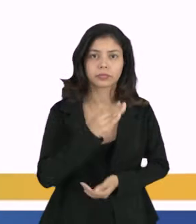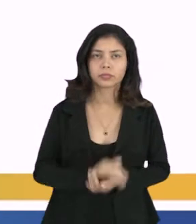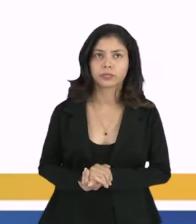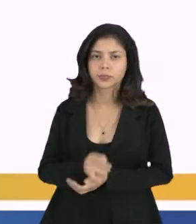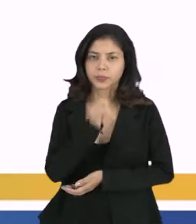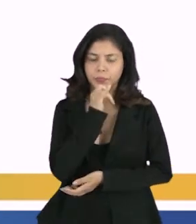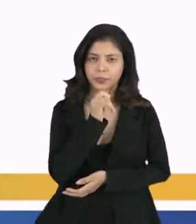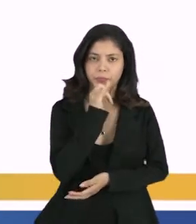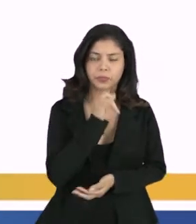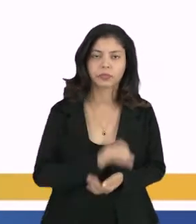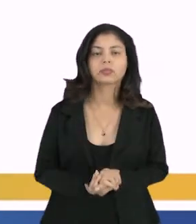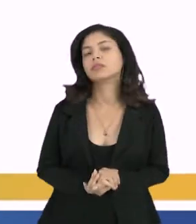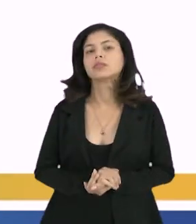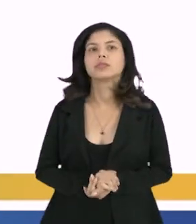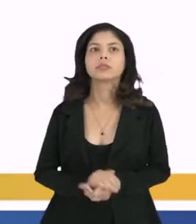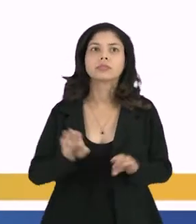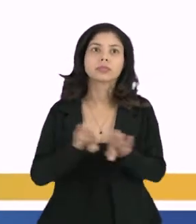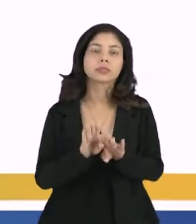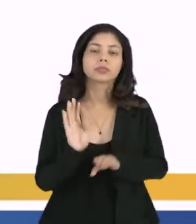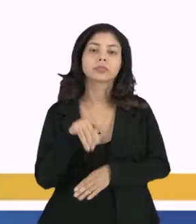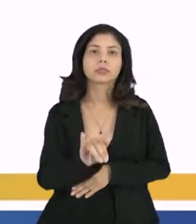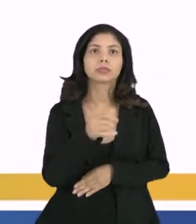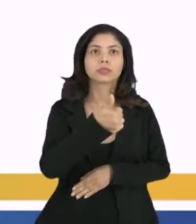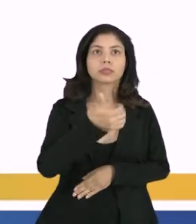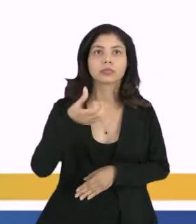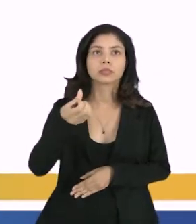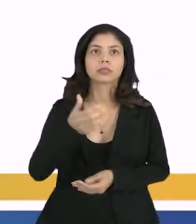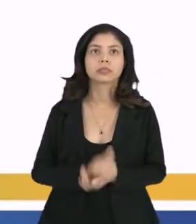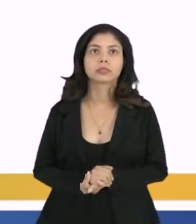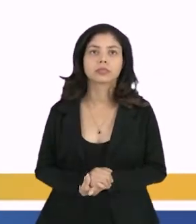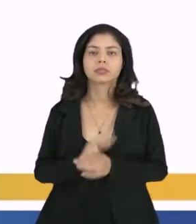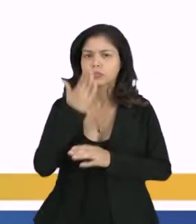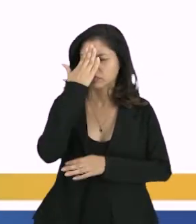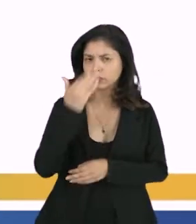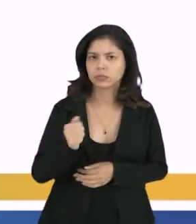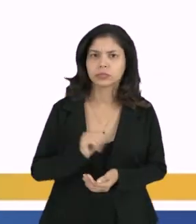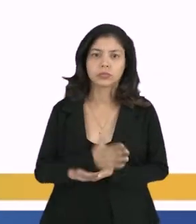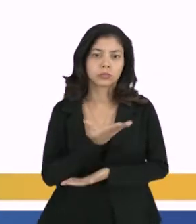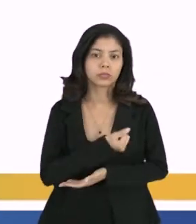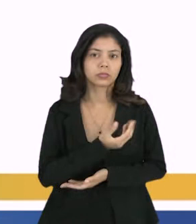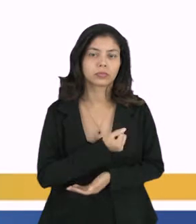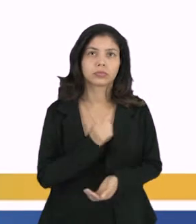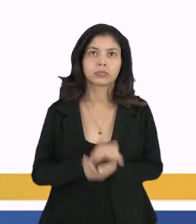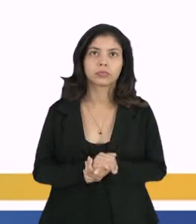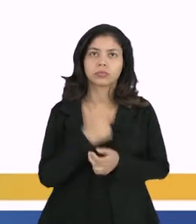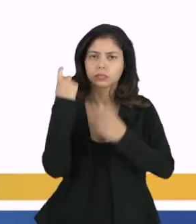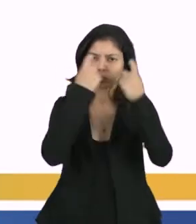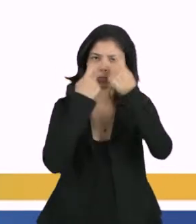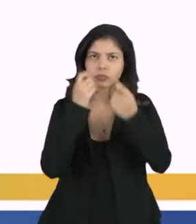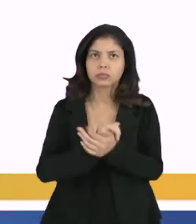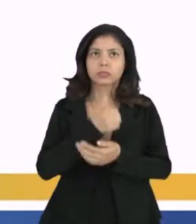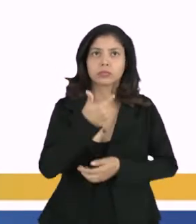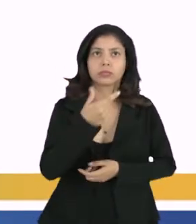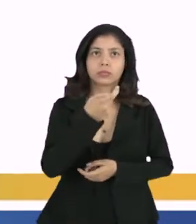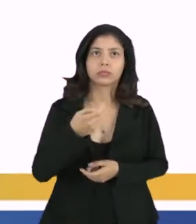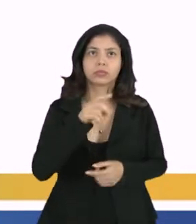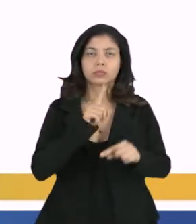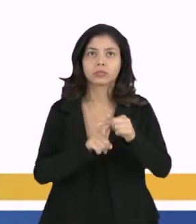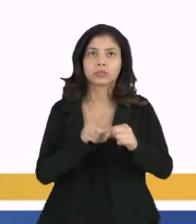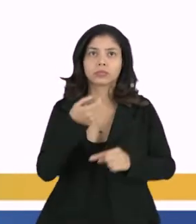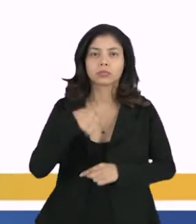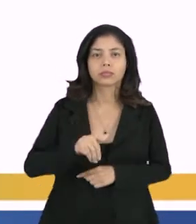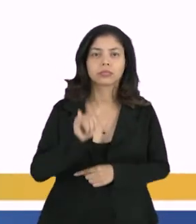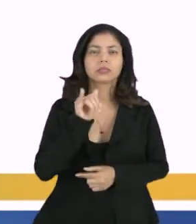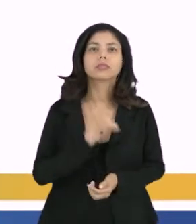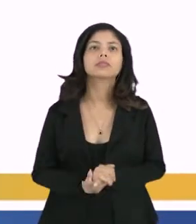Por exemplo, se x é igual a 2 e y é igual a 16, você sabe calcular o valor numérico da expressão 2x mais y. No lugar